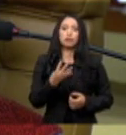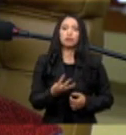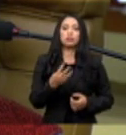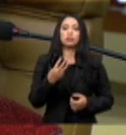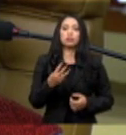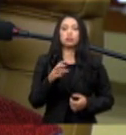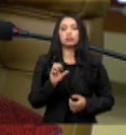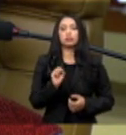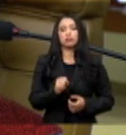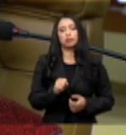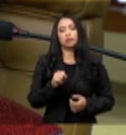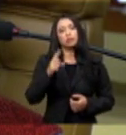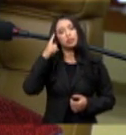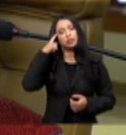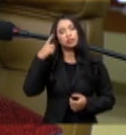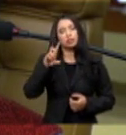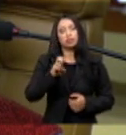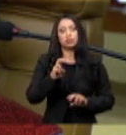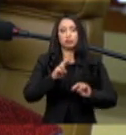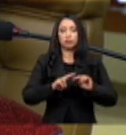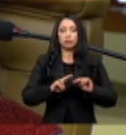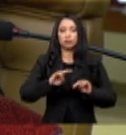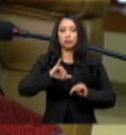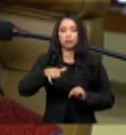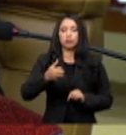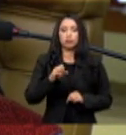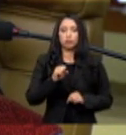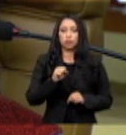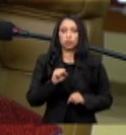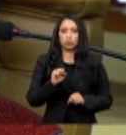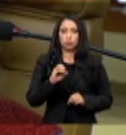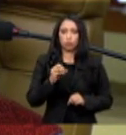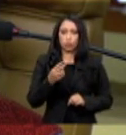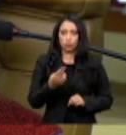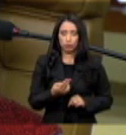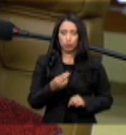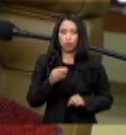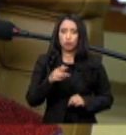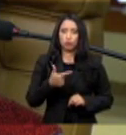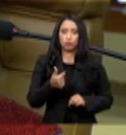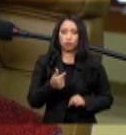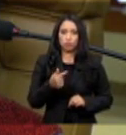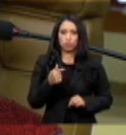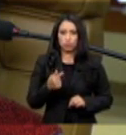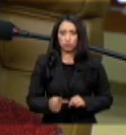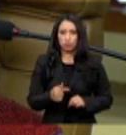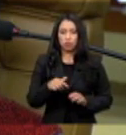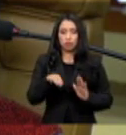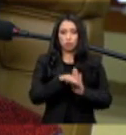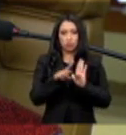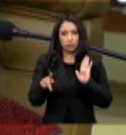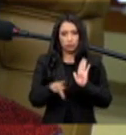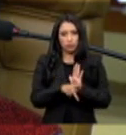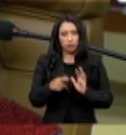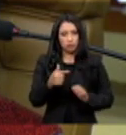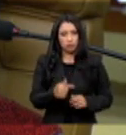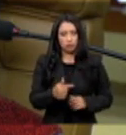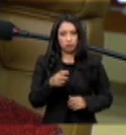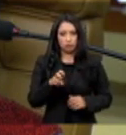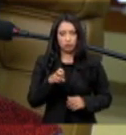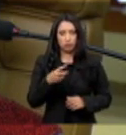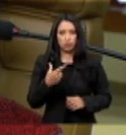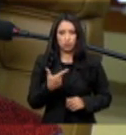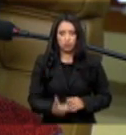13.448, de 5 de junho de 2017, decorrente da conversão da medida provisória 752, de 24